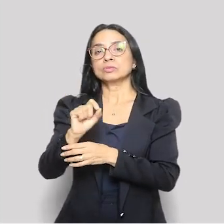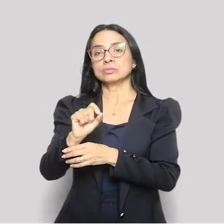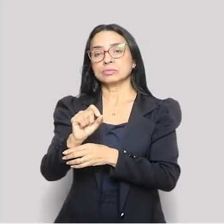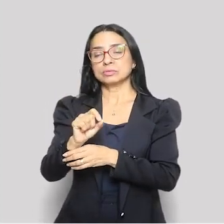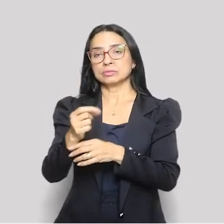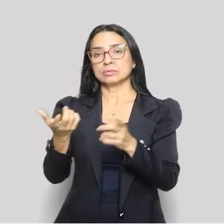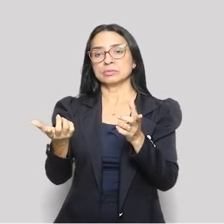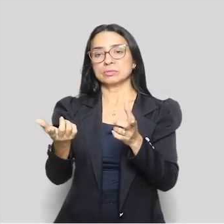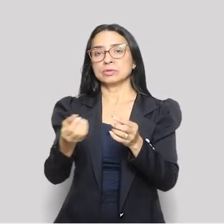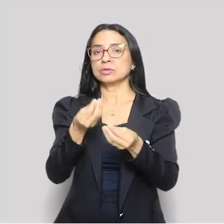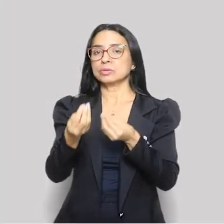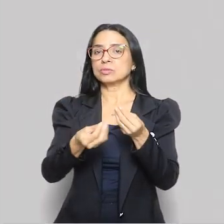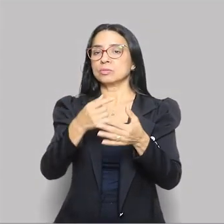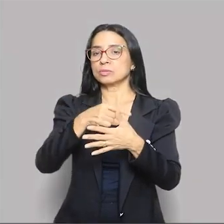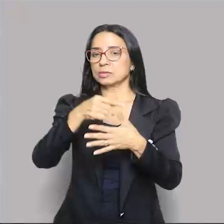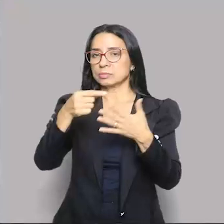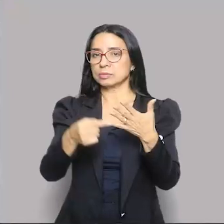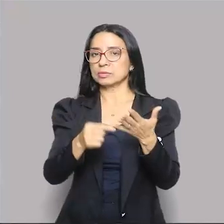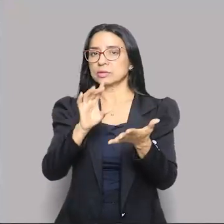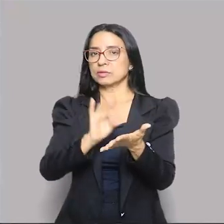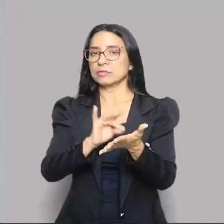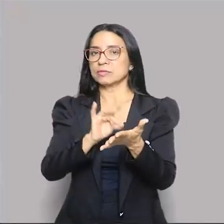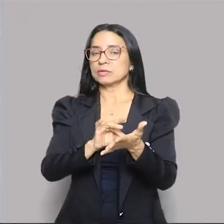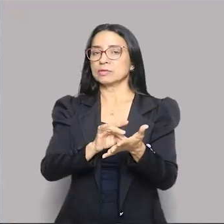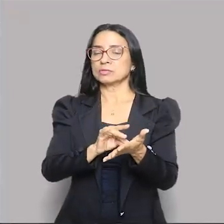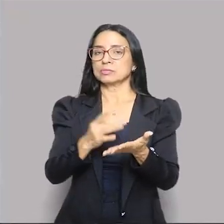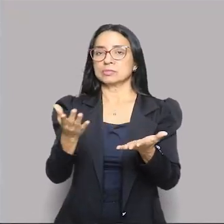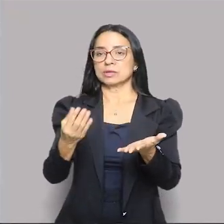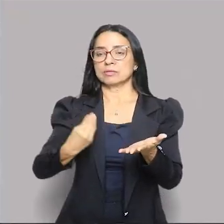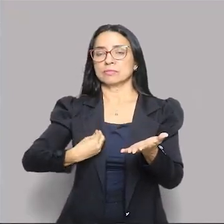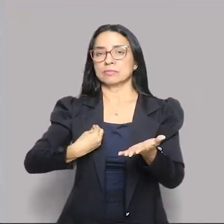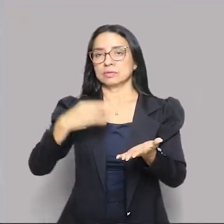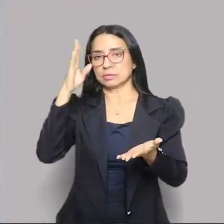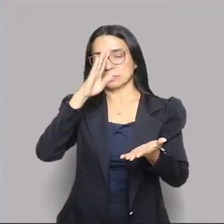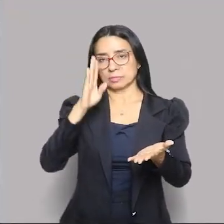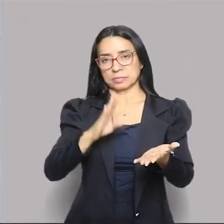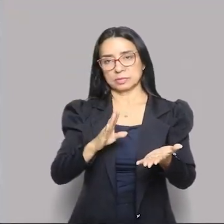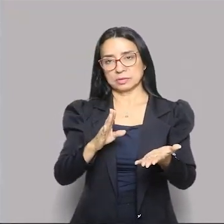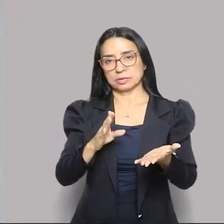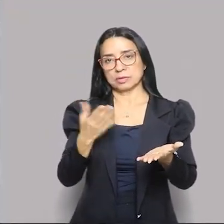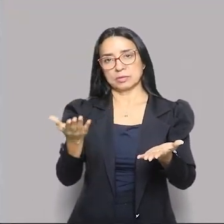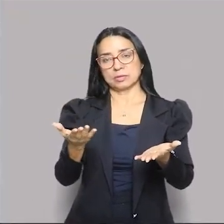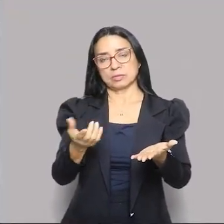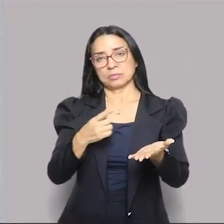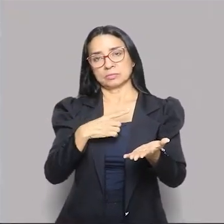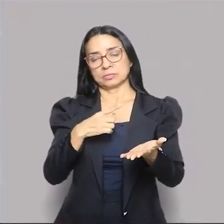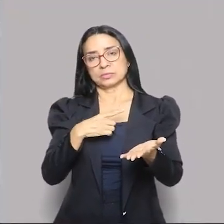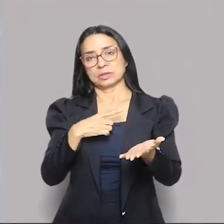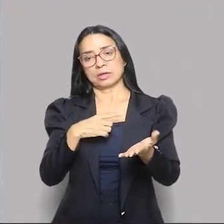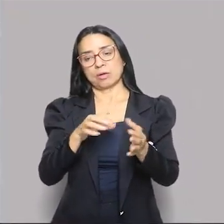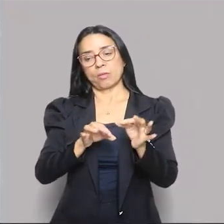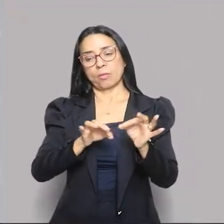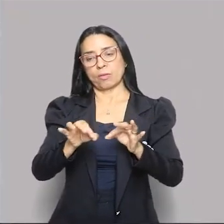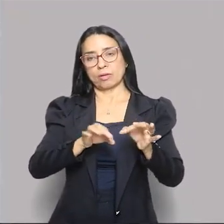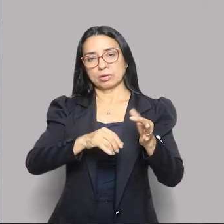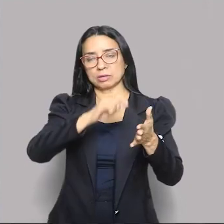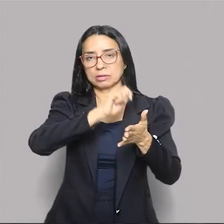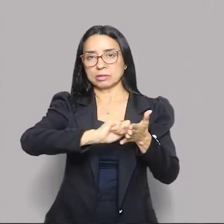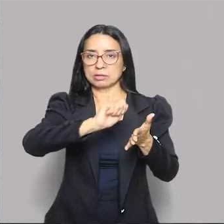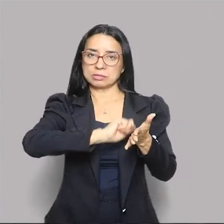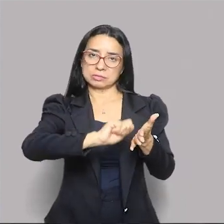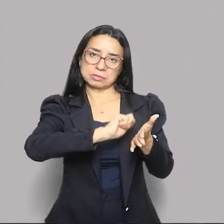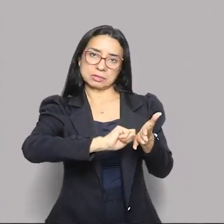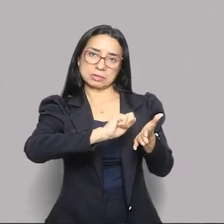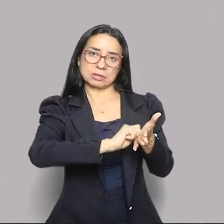como aquele aspecto pode ser visto na realidade brasileira. Na hora que você traz essa justificativa com as suas palavras, com as marcas de